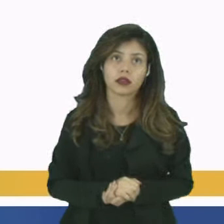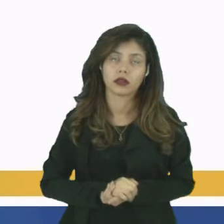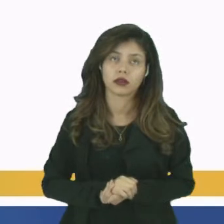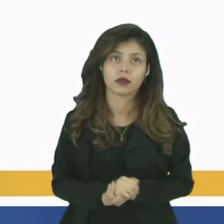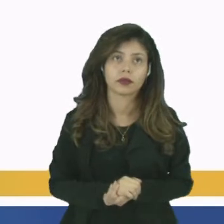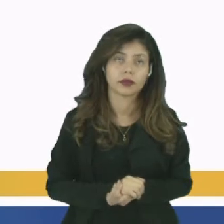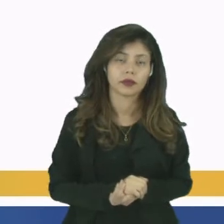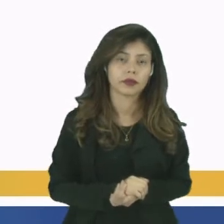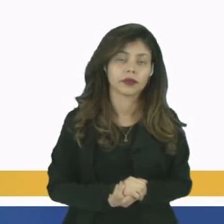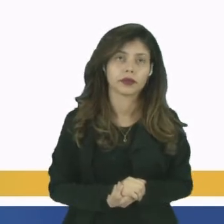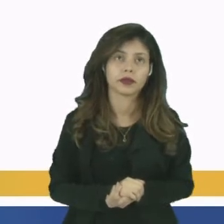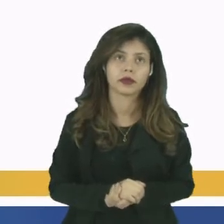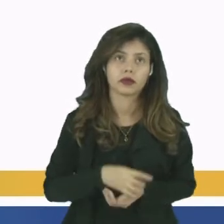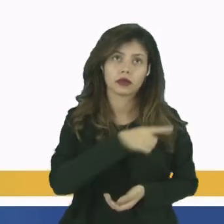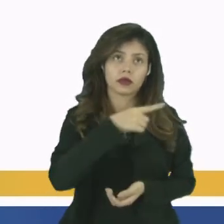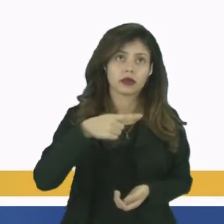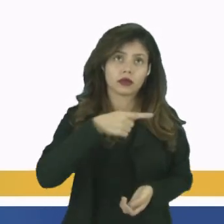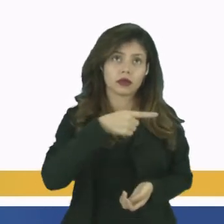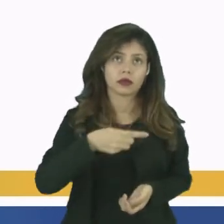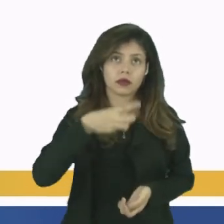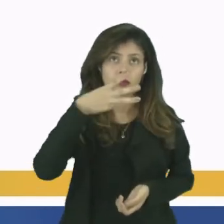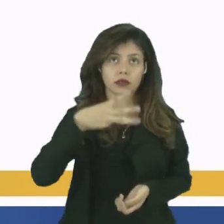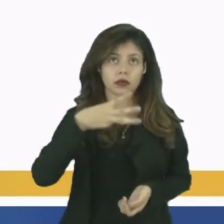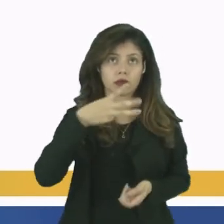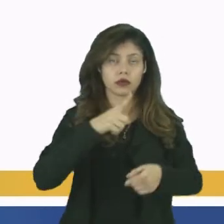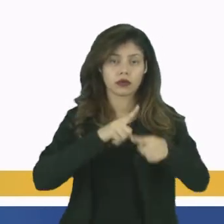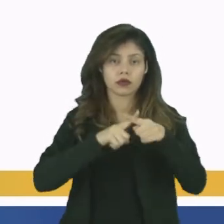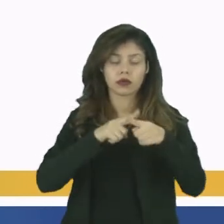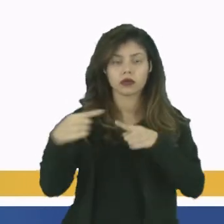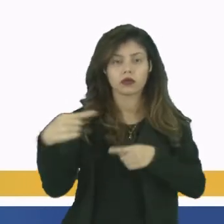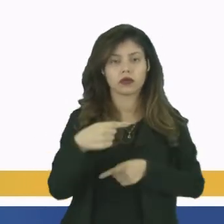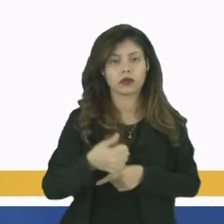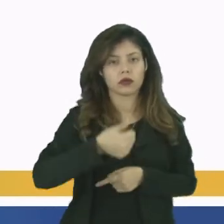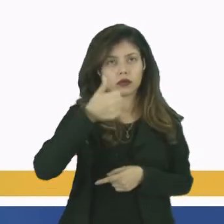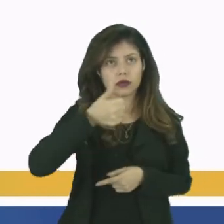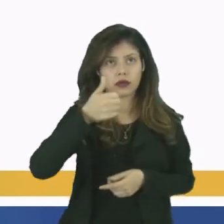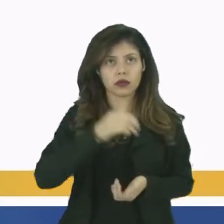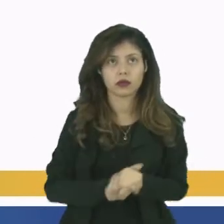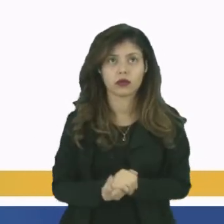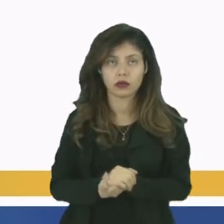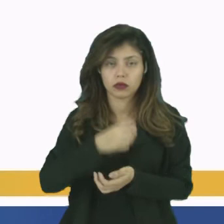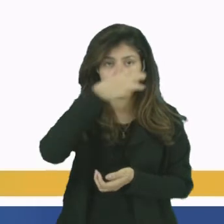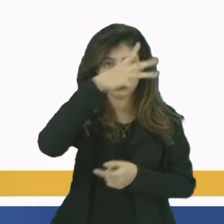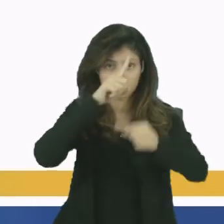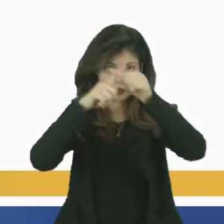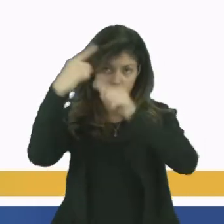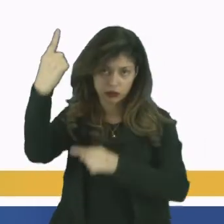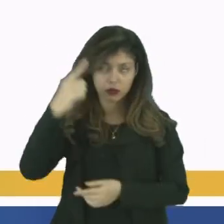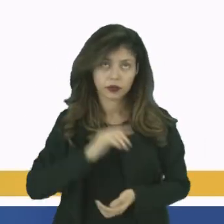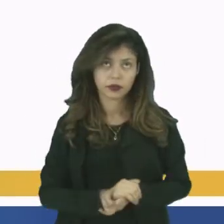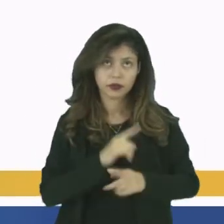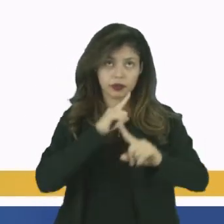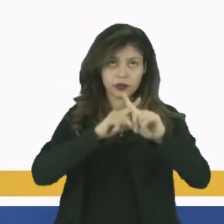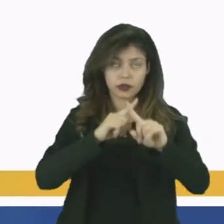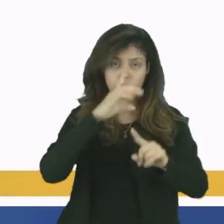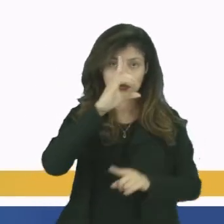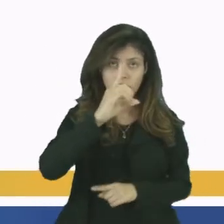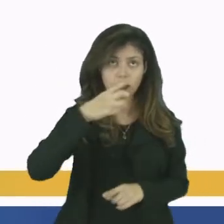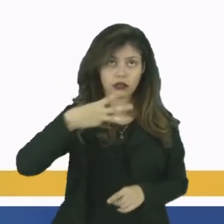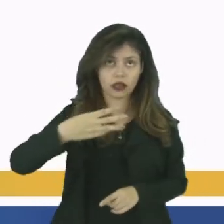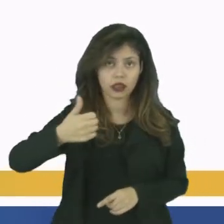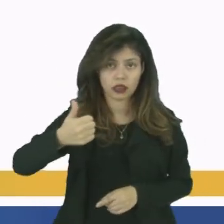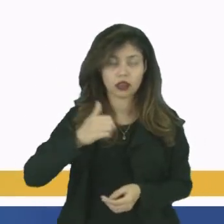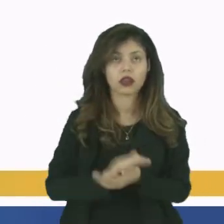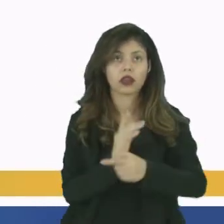é igual a menos 3 vezes menos 1 elevado a 3 mais 1, vezes o determinante